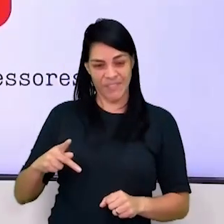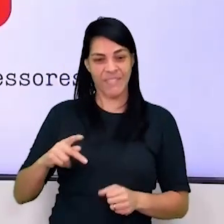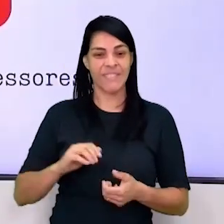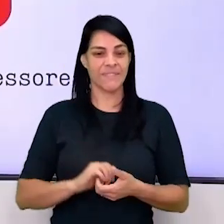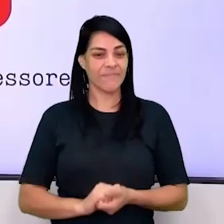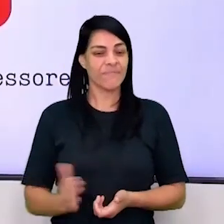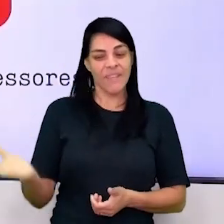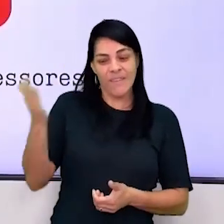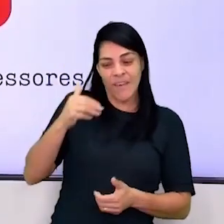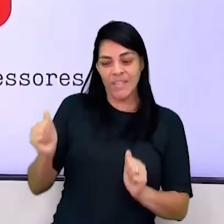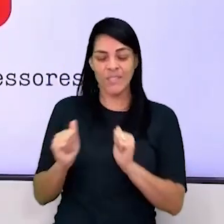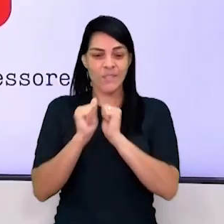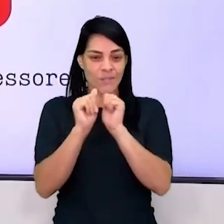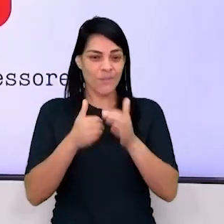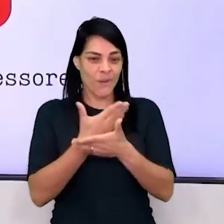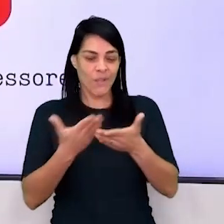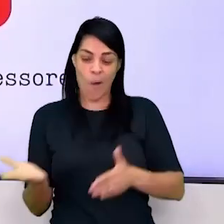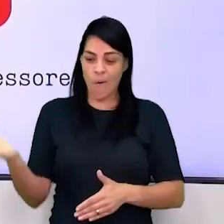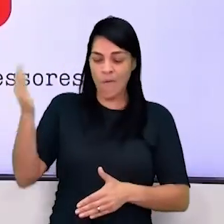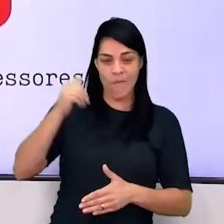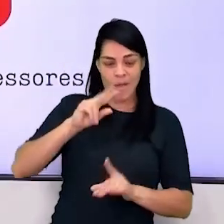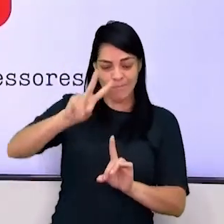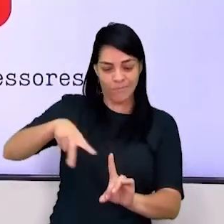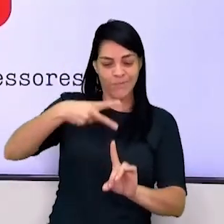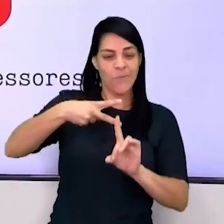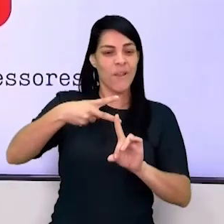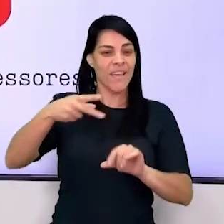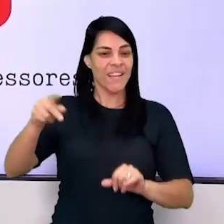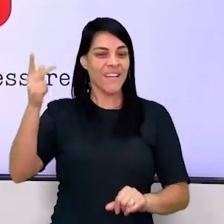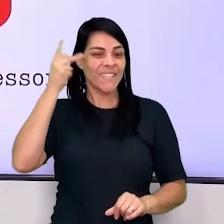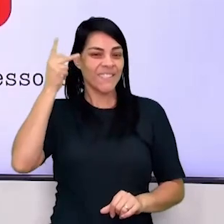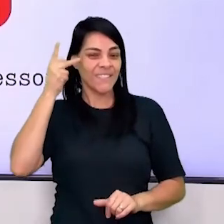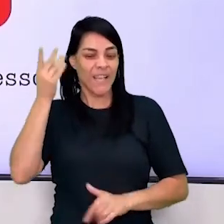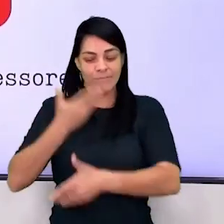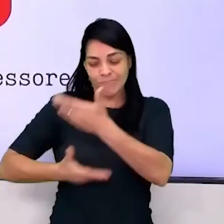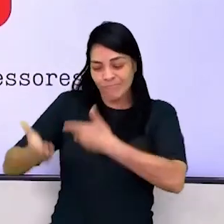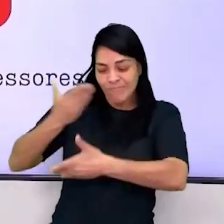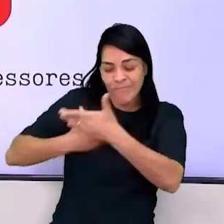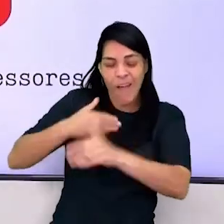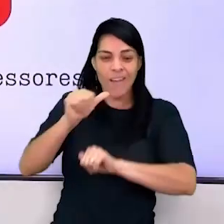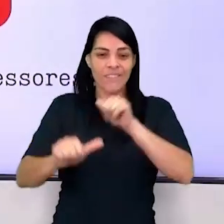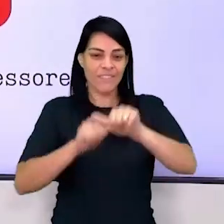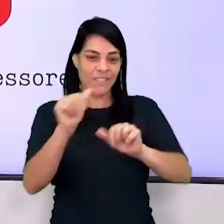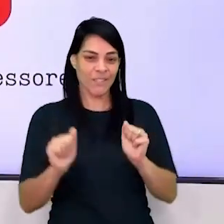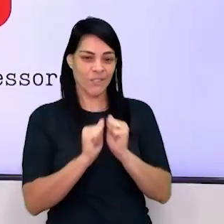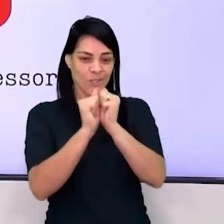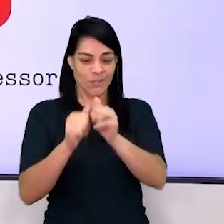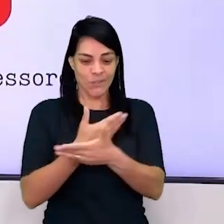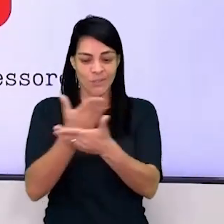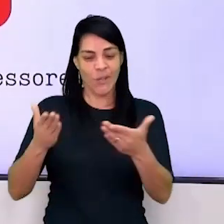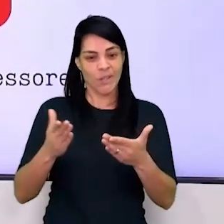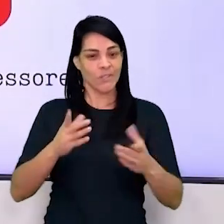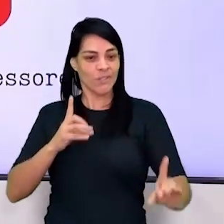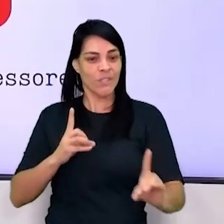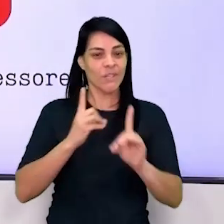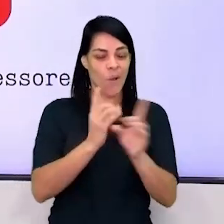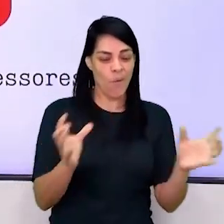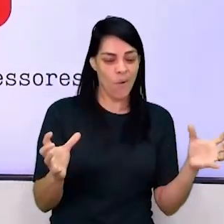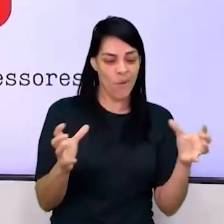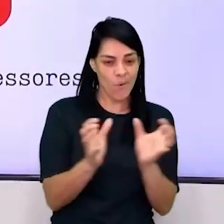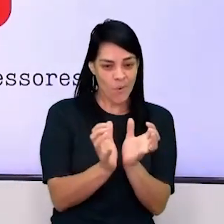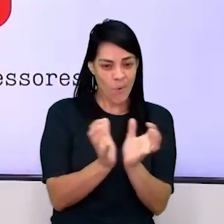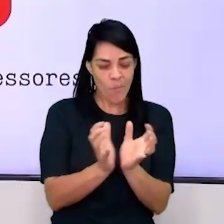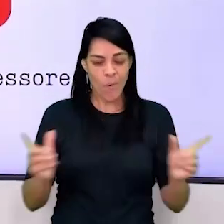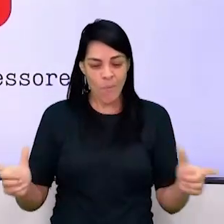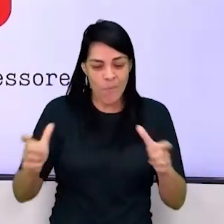Professor vem com a gente vem para o multiplique SP trocar experiências com os nossos encontros síndromes em grupos pequenos